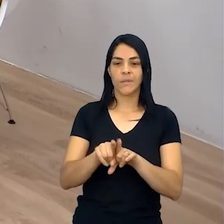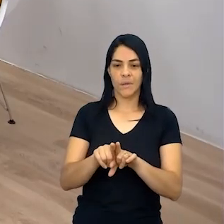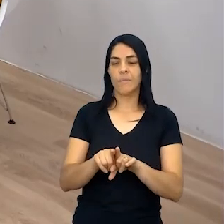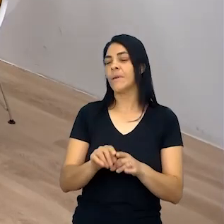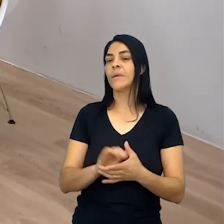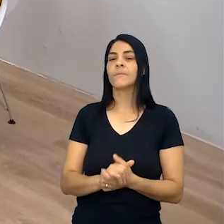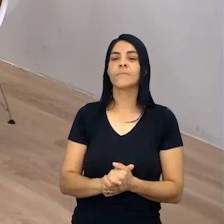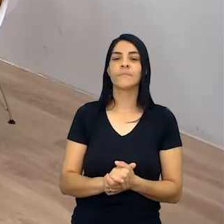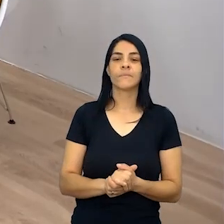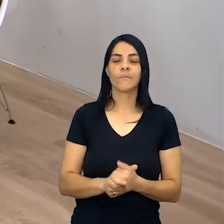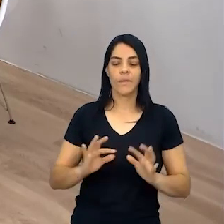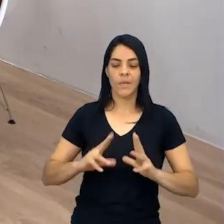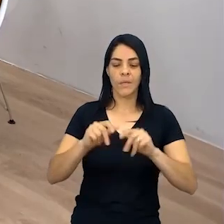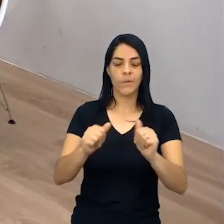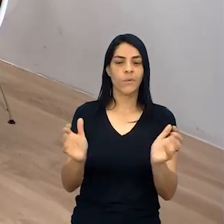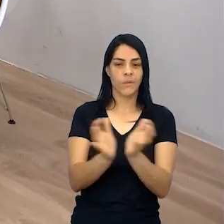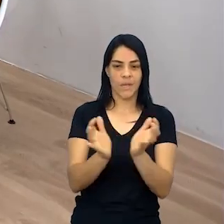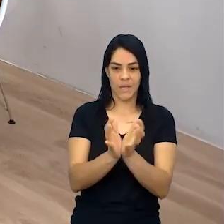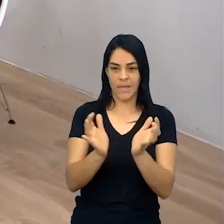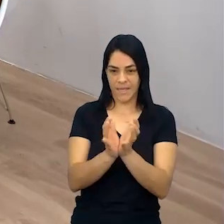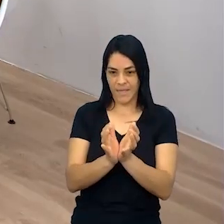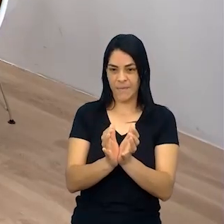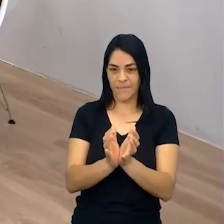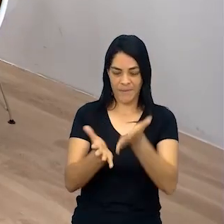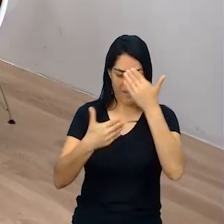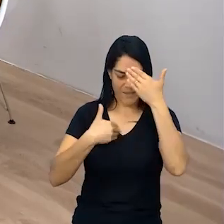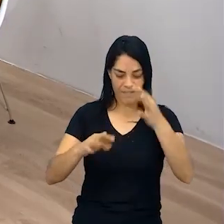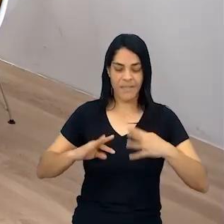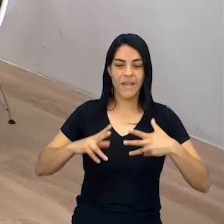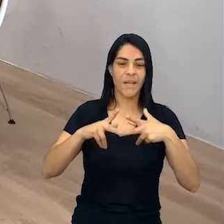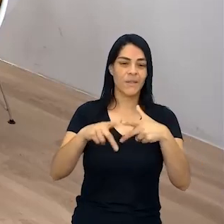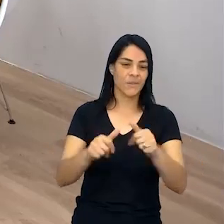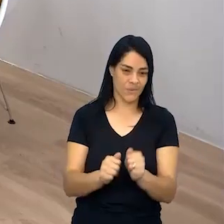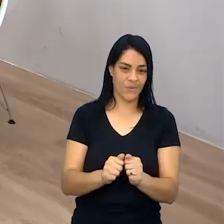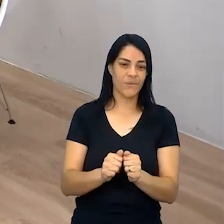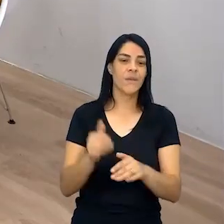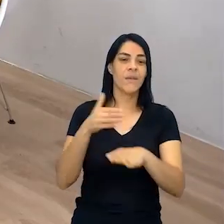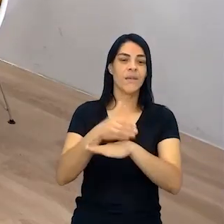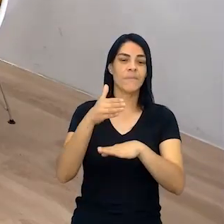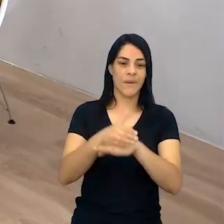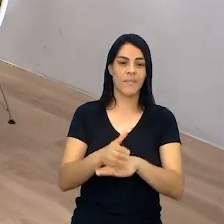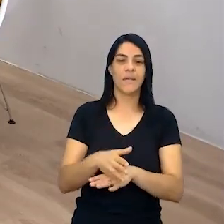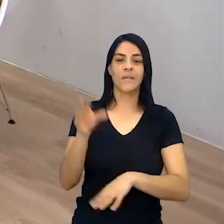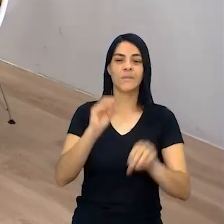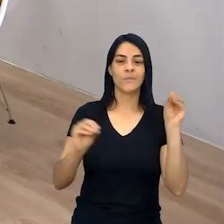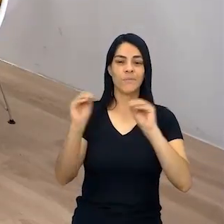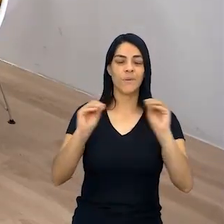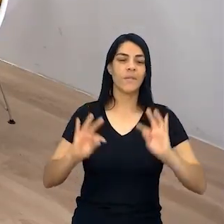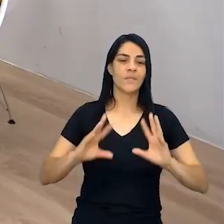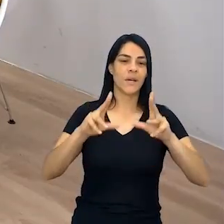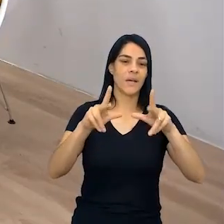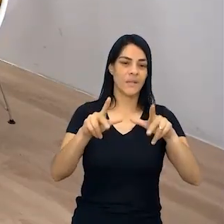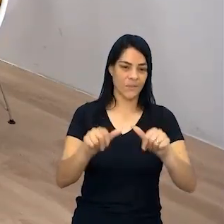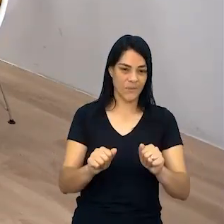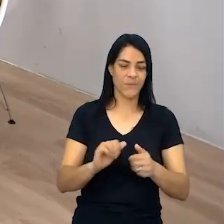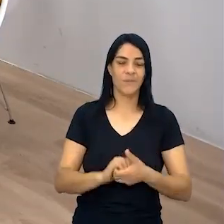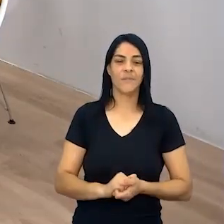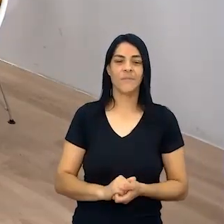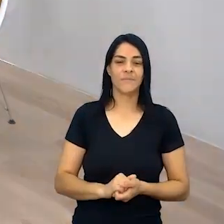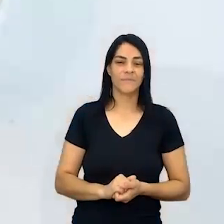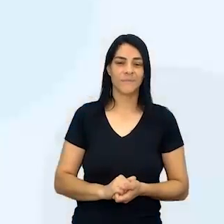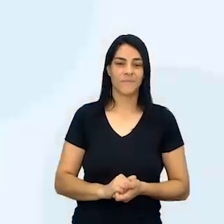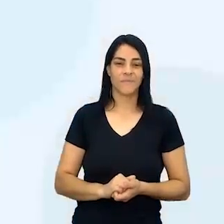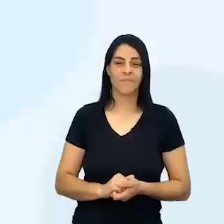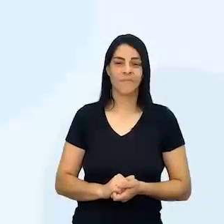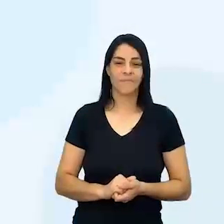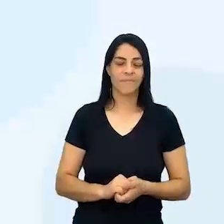tivemos aí a nossa querida Vivian Almeida. Beijo, obrigado Vivian. a todos. Delícia. Obrigada, não se esqueça gente. também do registro da presença na sede, hein?